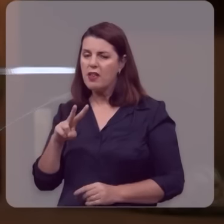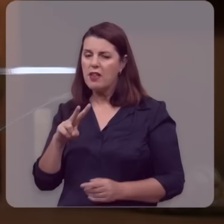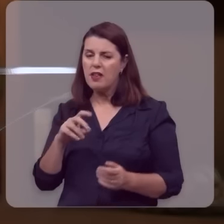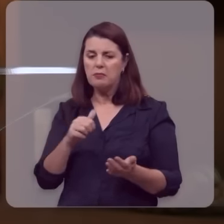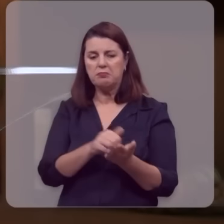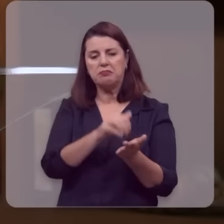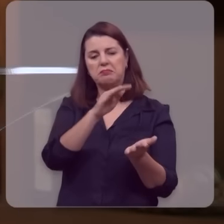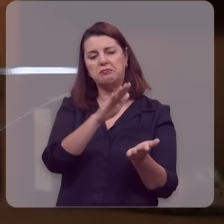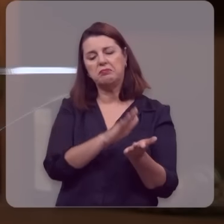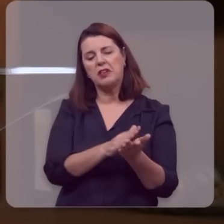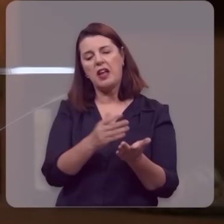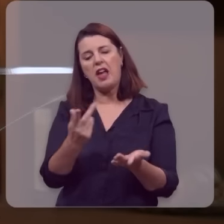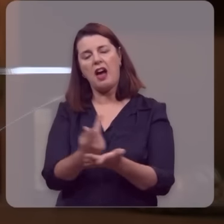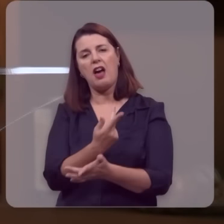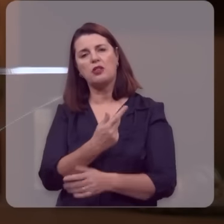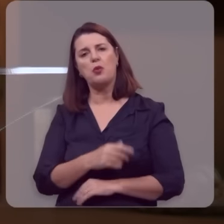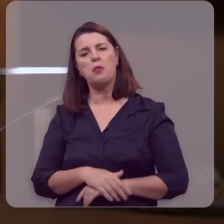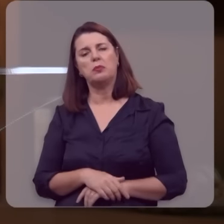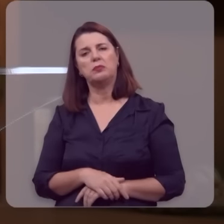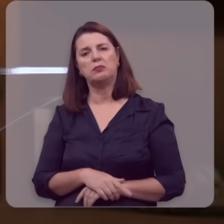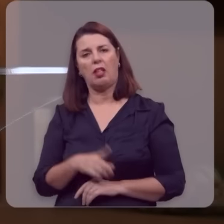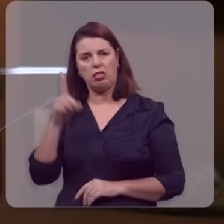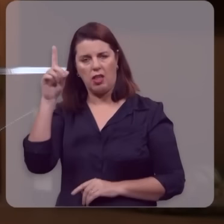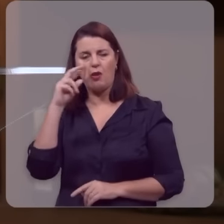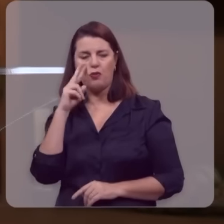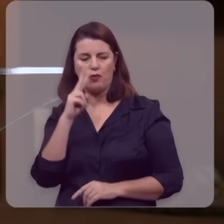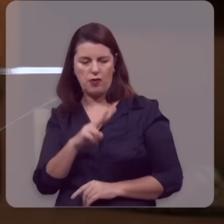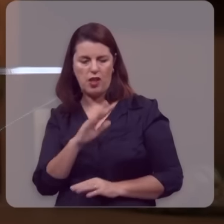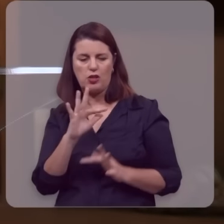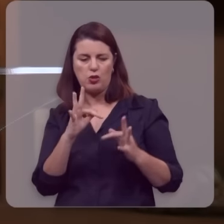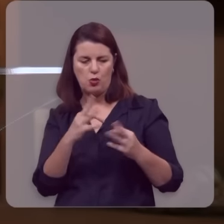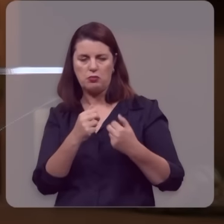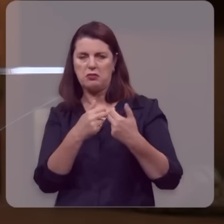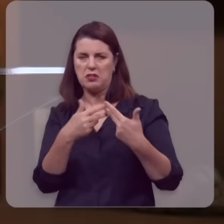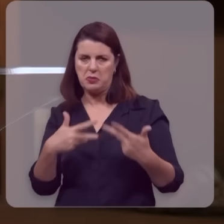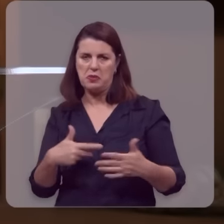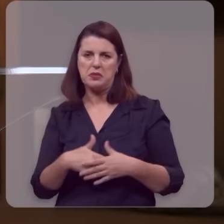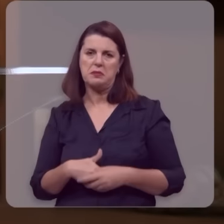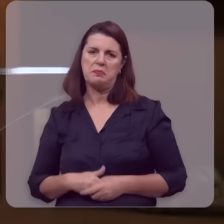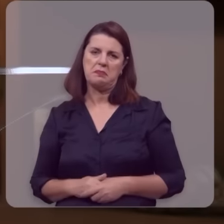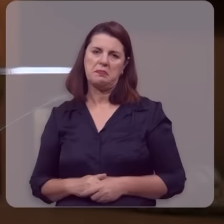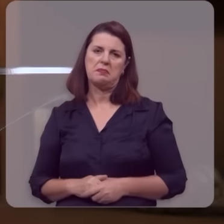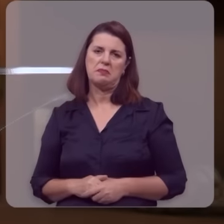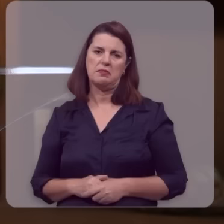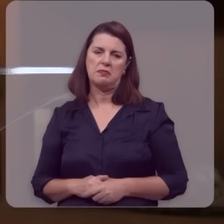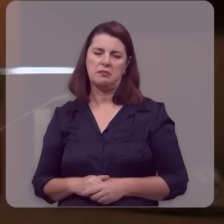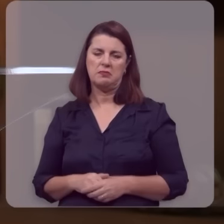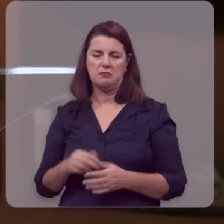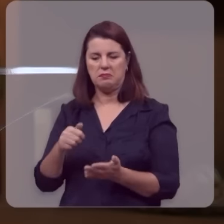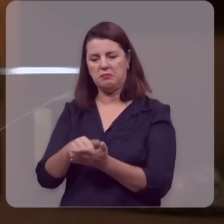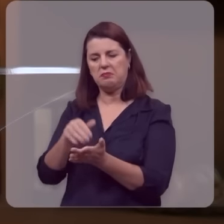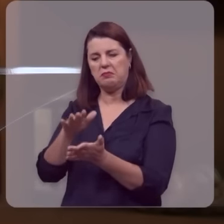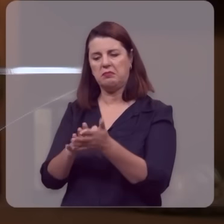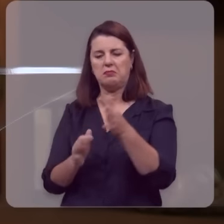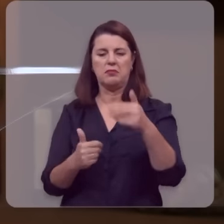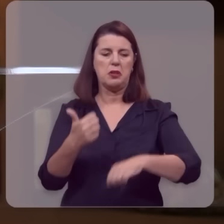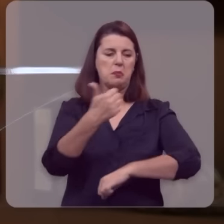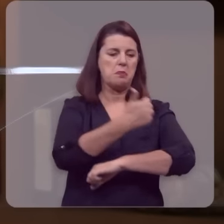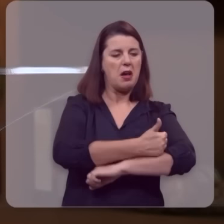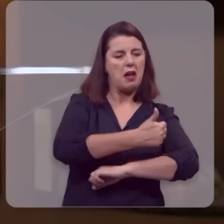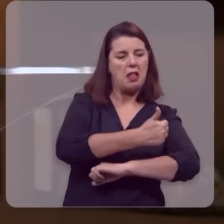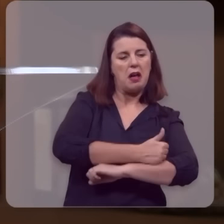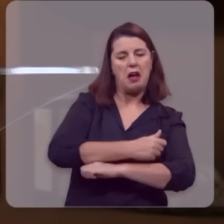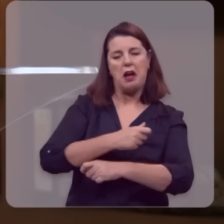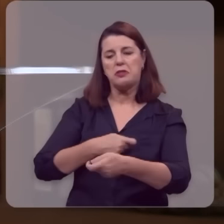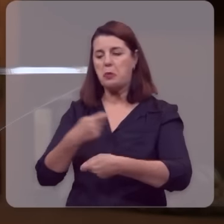a causa do ímpio Deus vê todas as coisas nos tribunais nos Palácios no